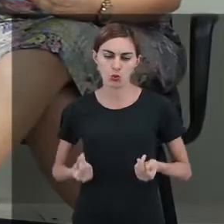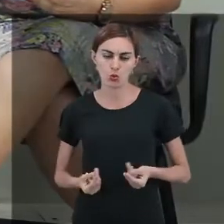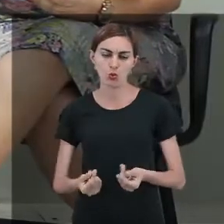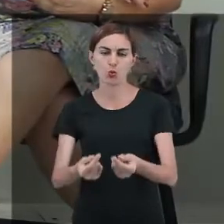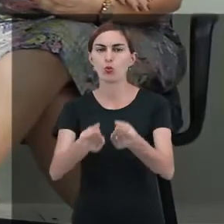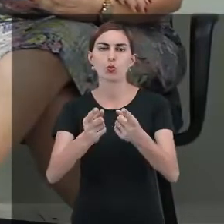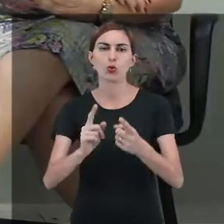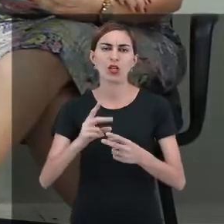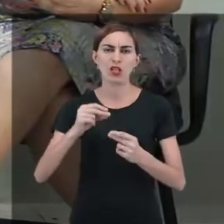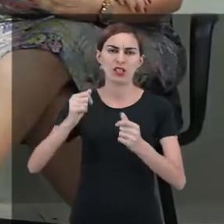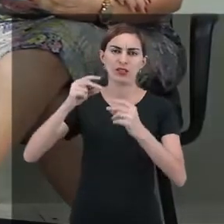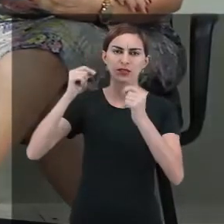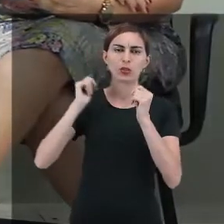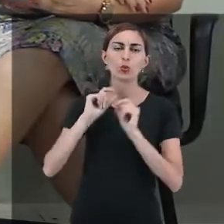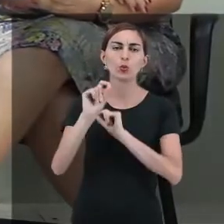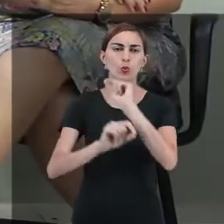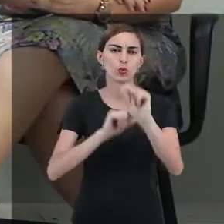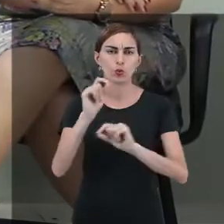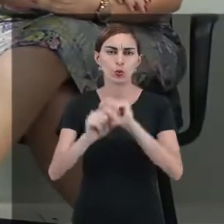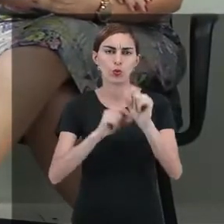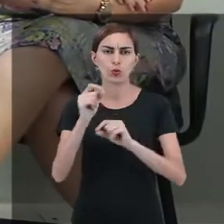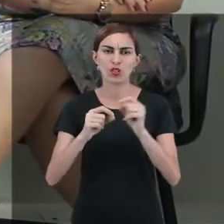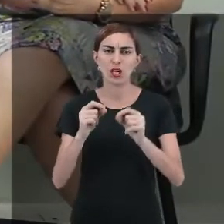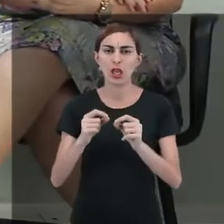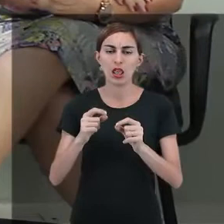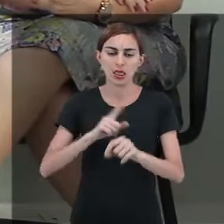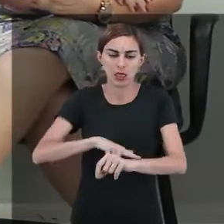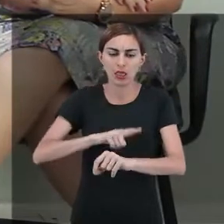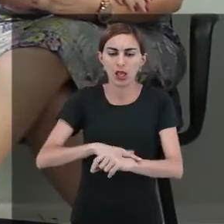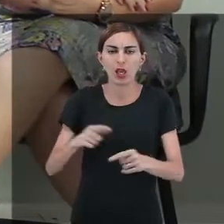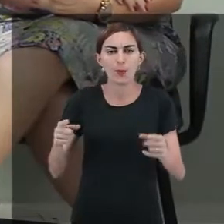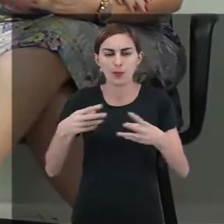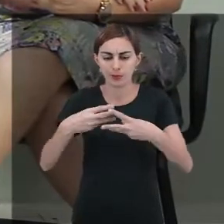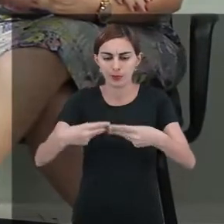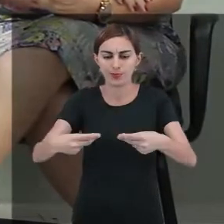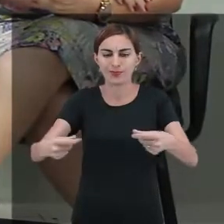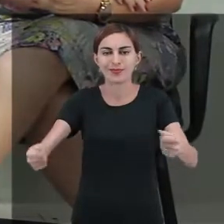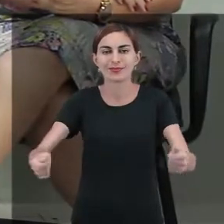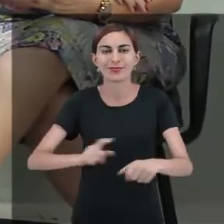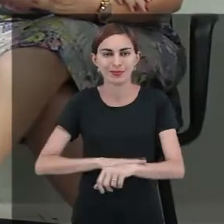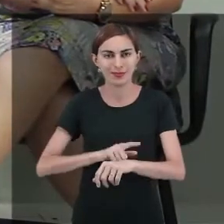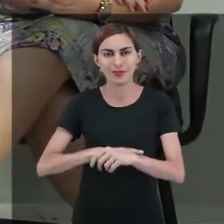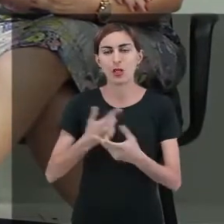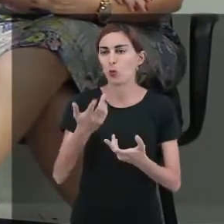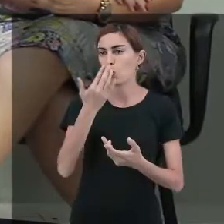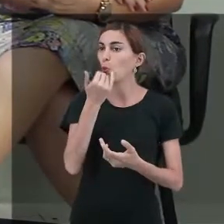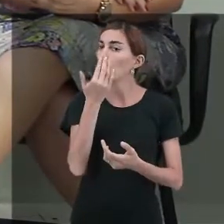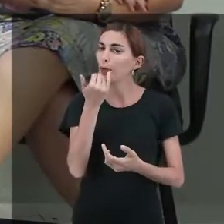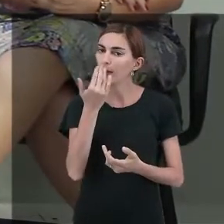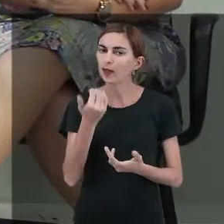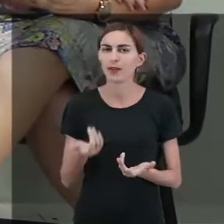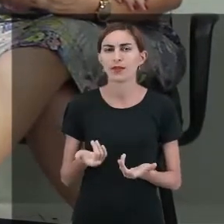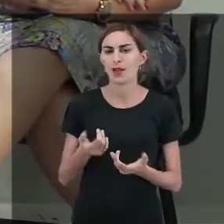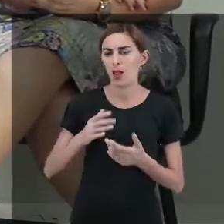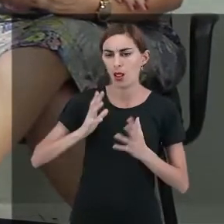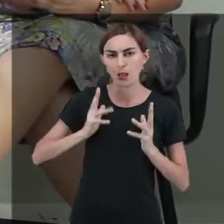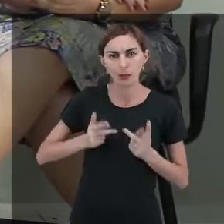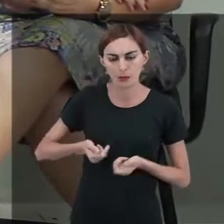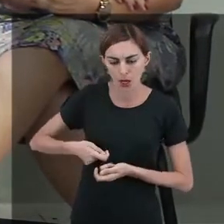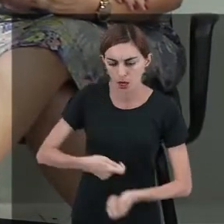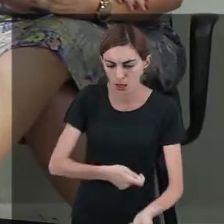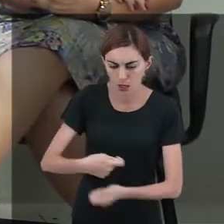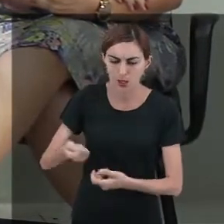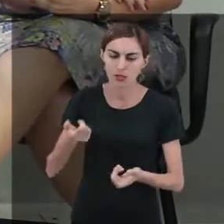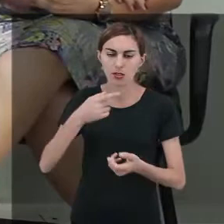mais rapidamente. São aqueles que a rotatividade é maior. Como, por exemplo, um alimento. Produtos de